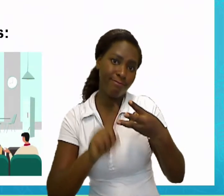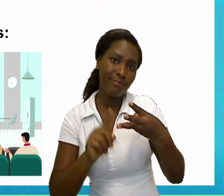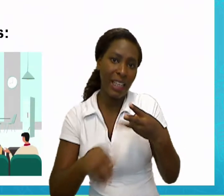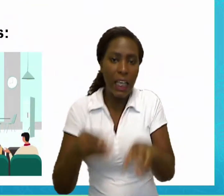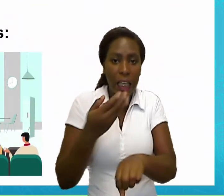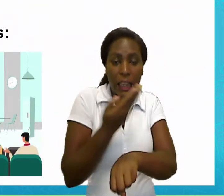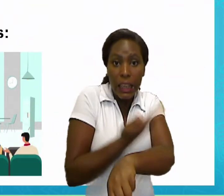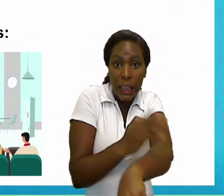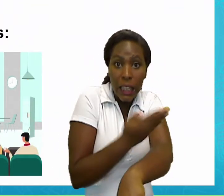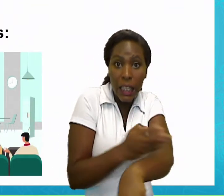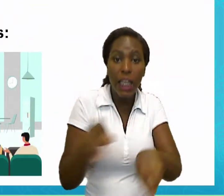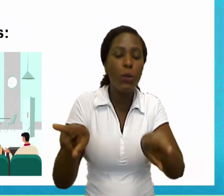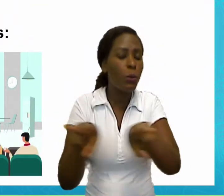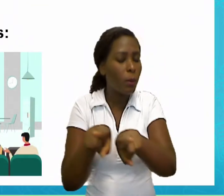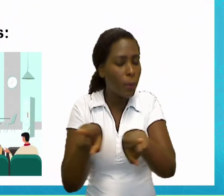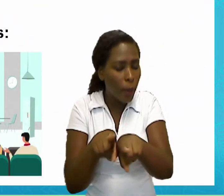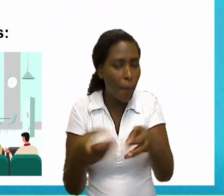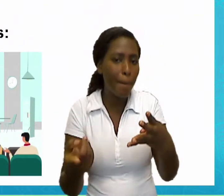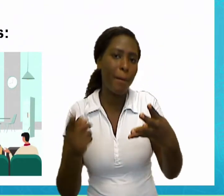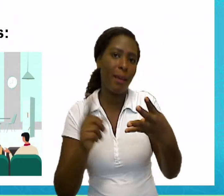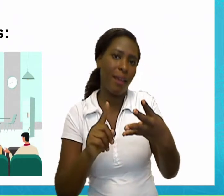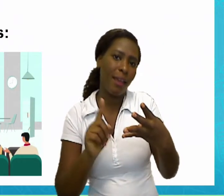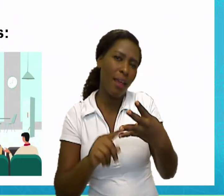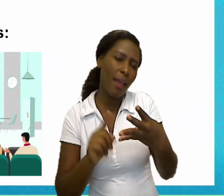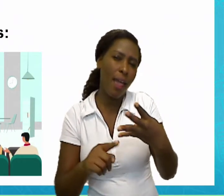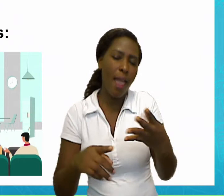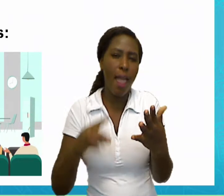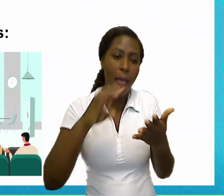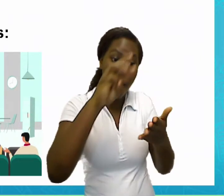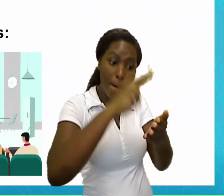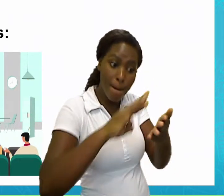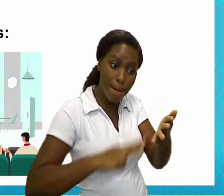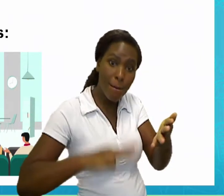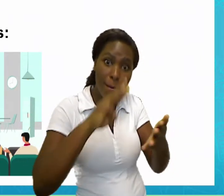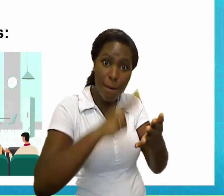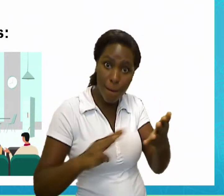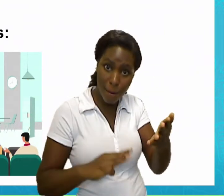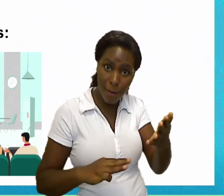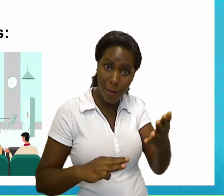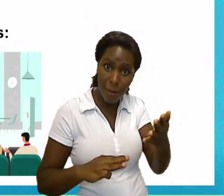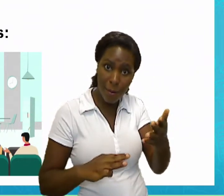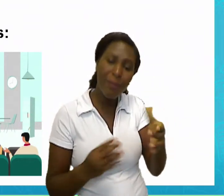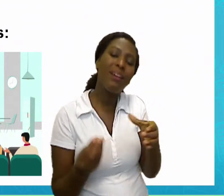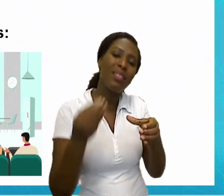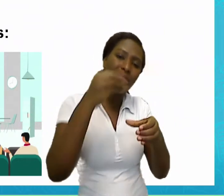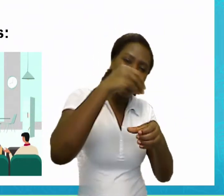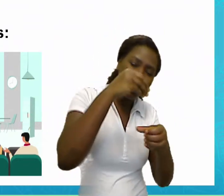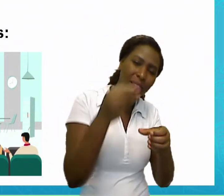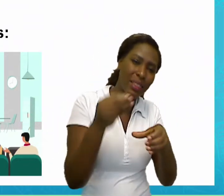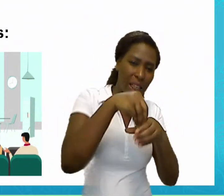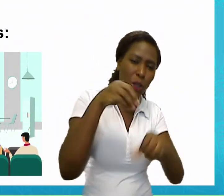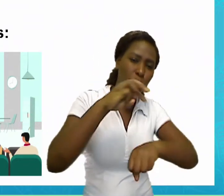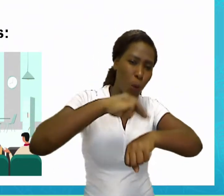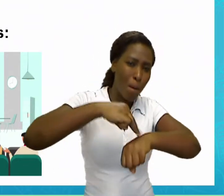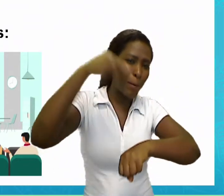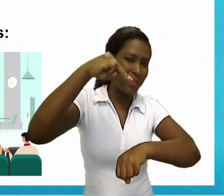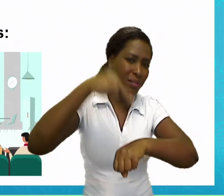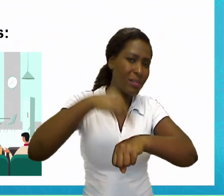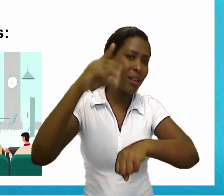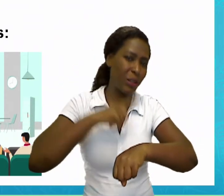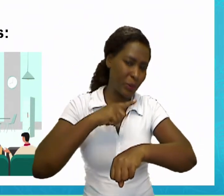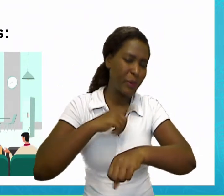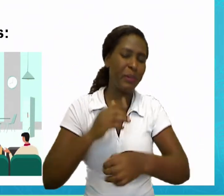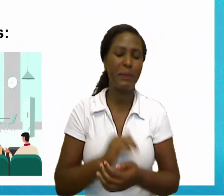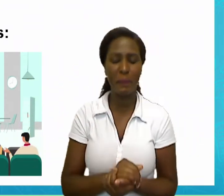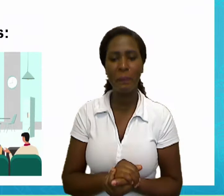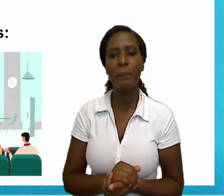E os expositivos? Bem, os textos expositivos, eles possuem a função de expor determinada ideia, por meio de